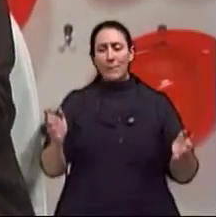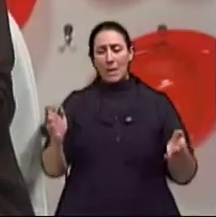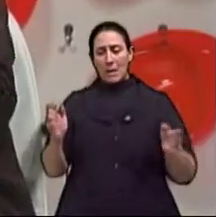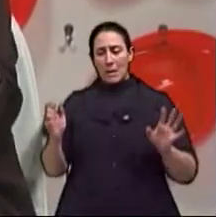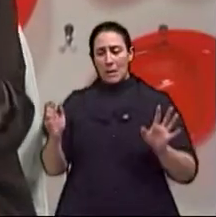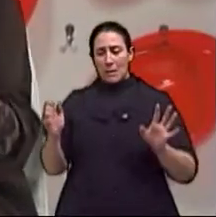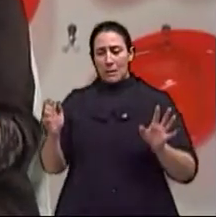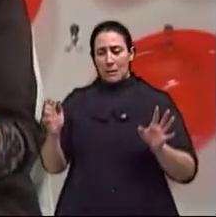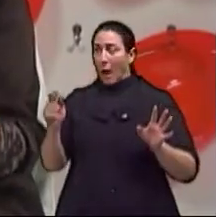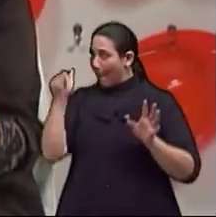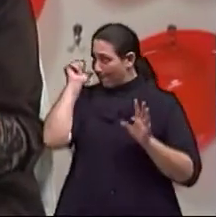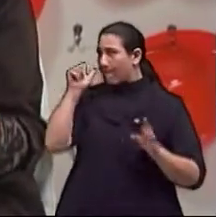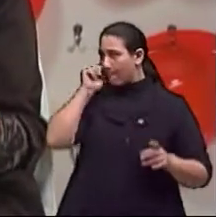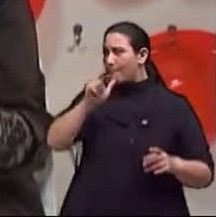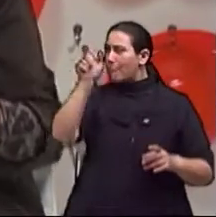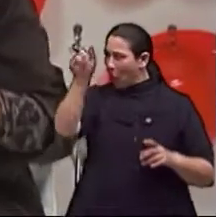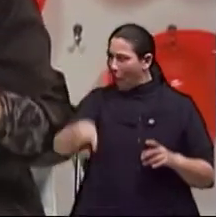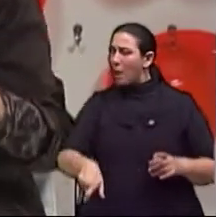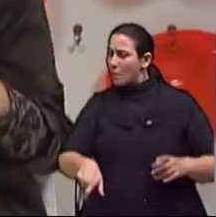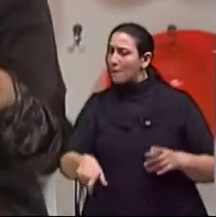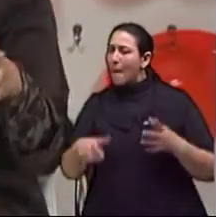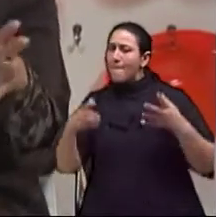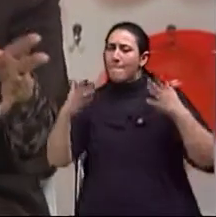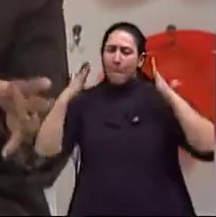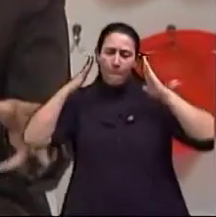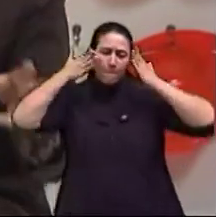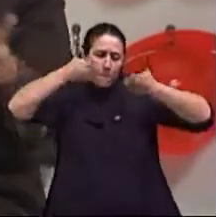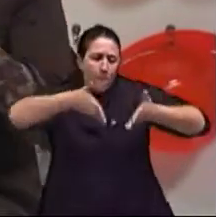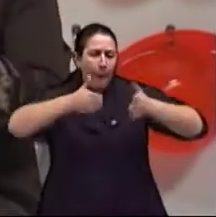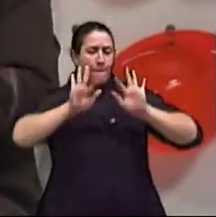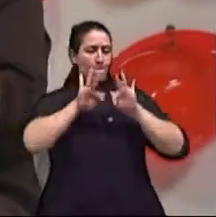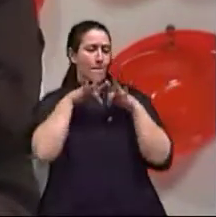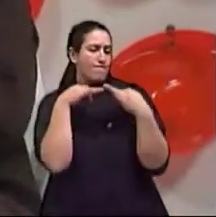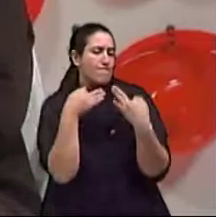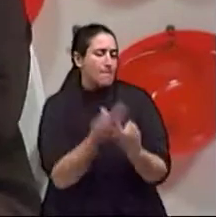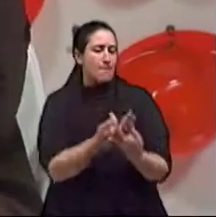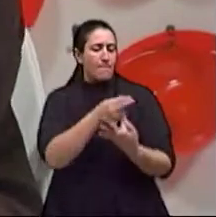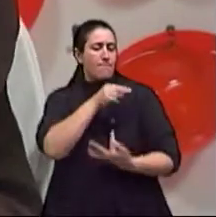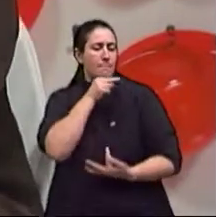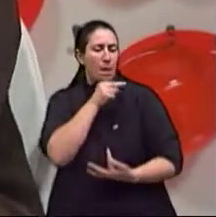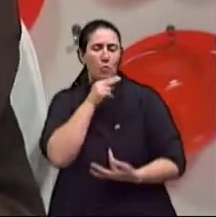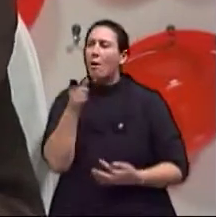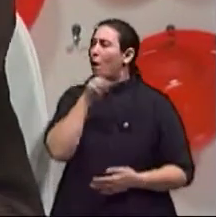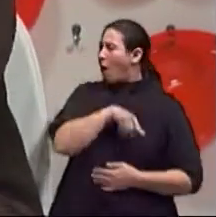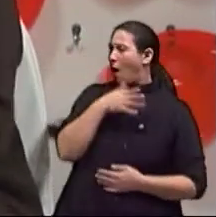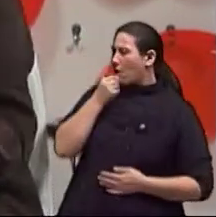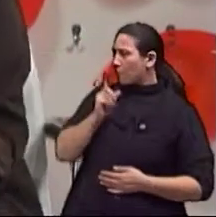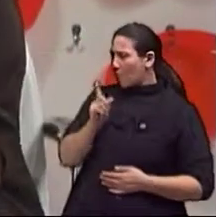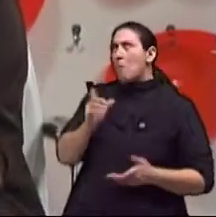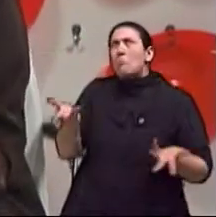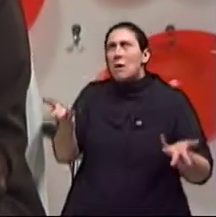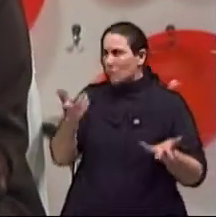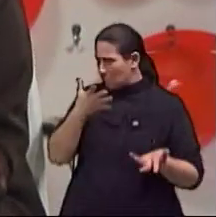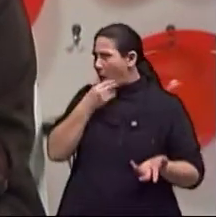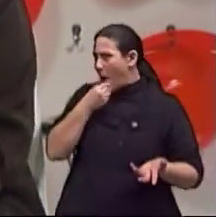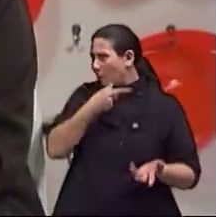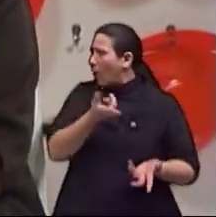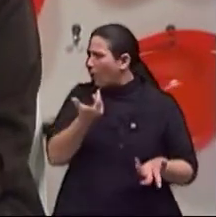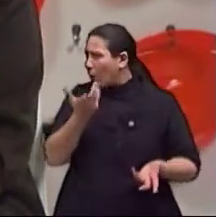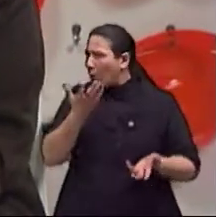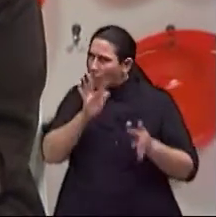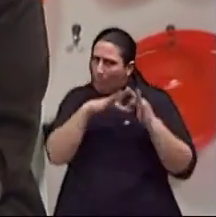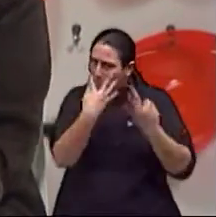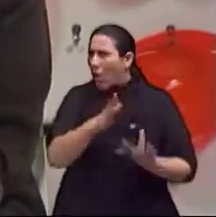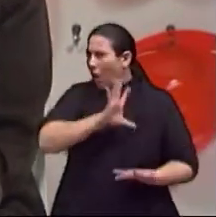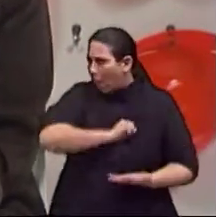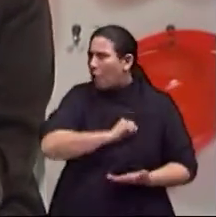questão das mulheres serem mais focadas nos netos os homens não o que não quer 15 Neto